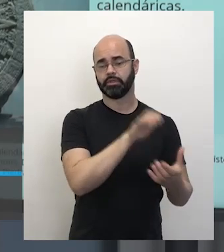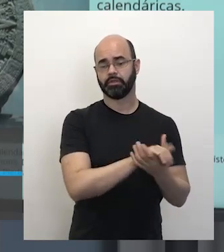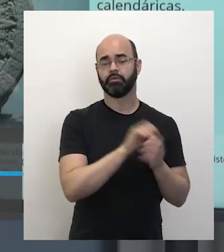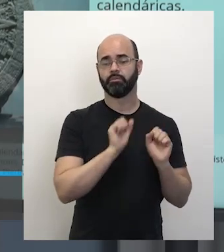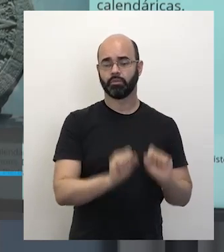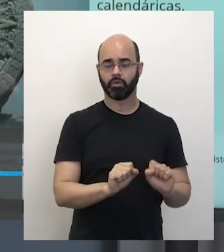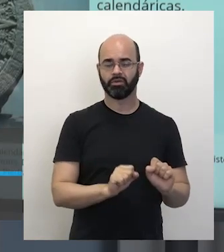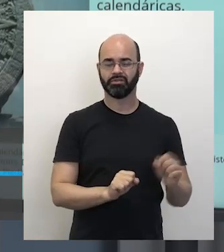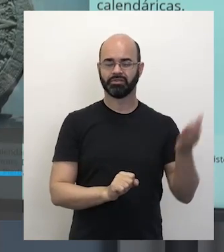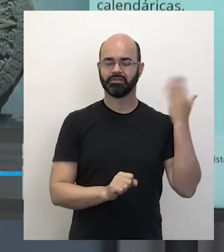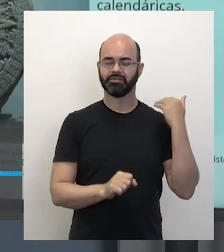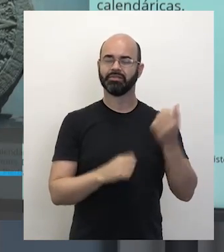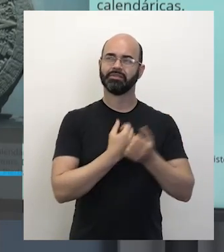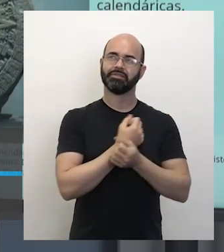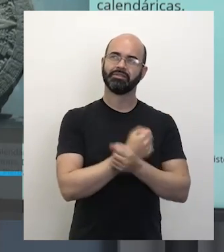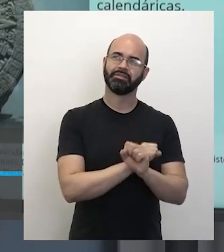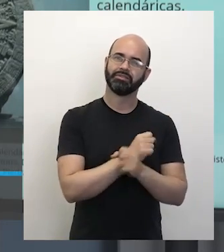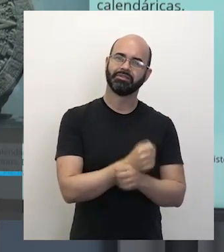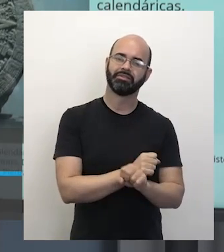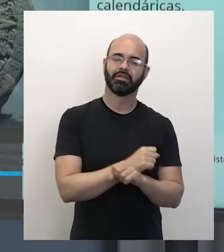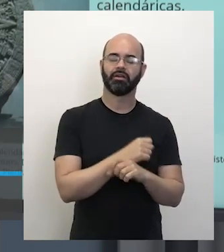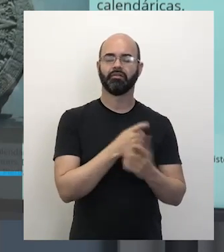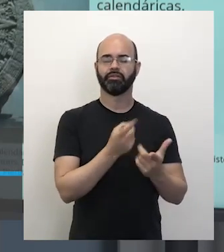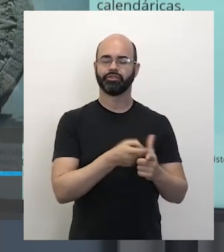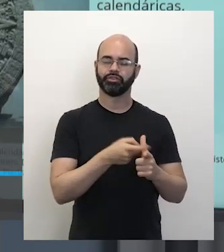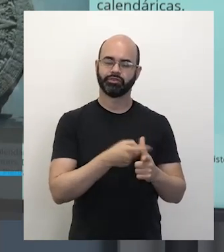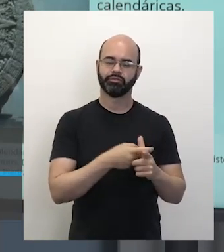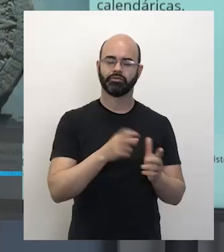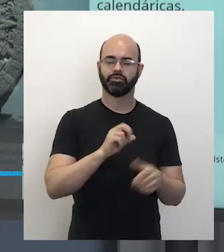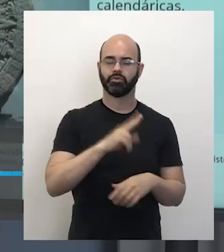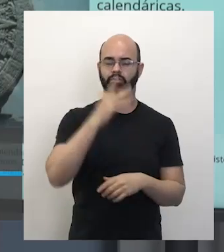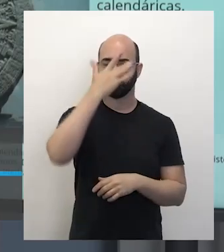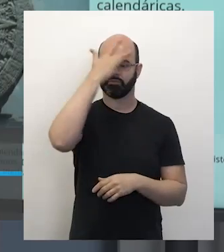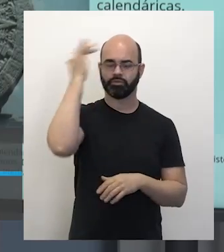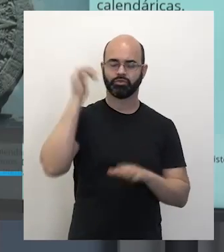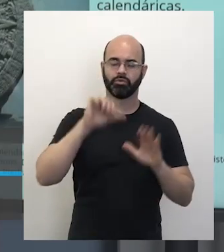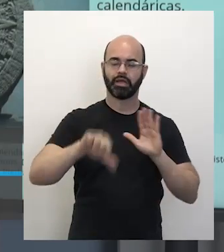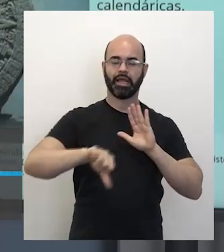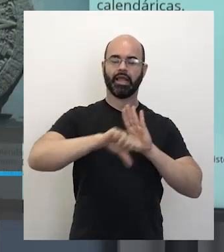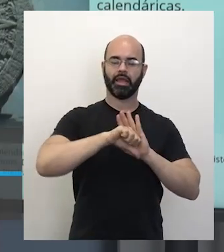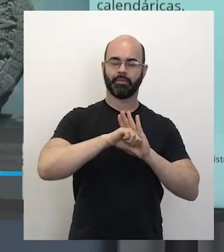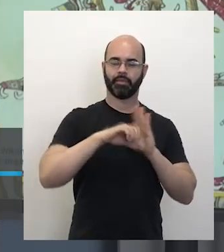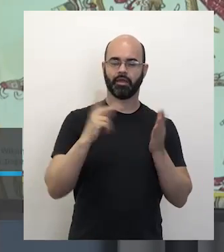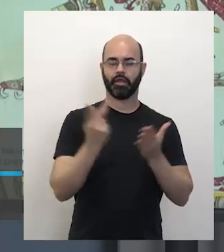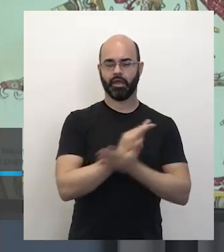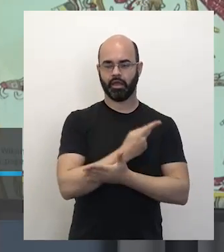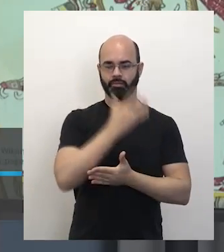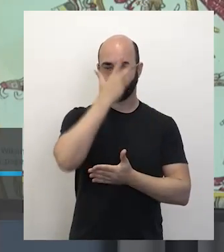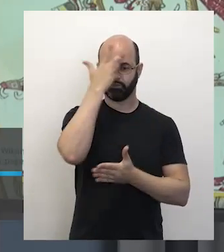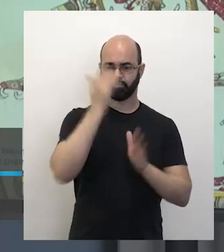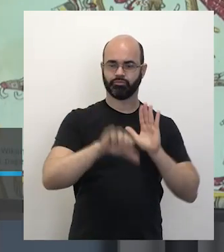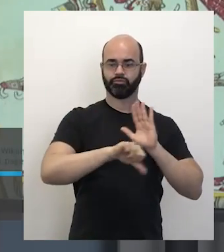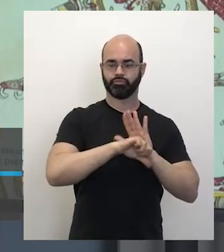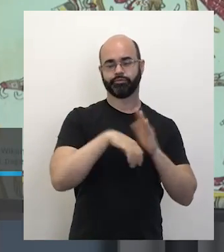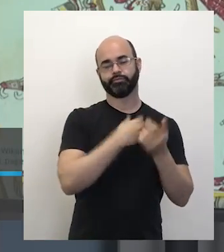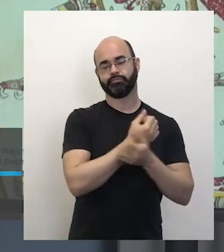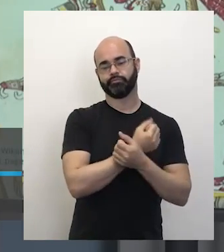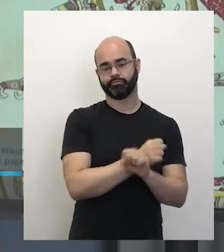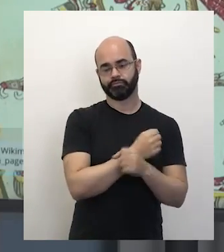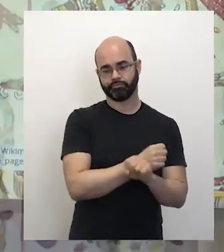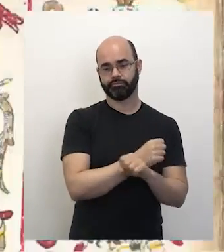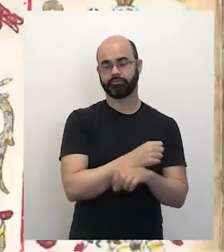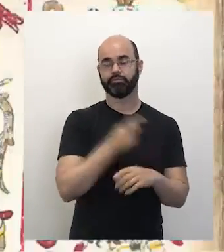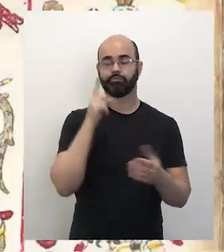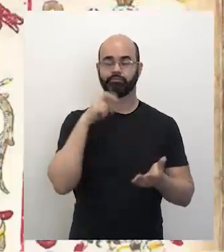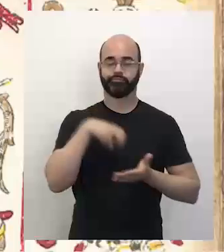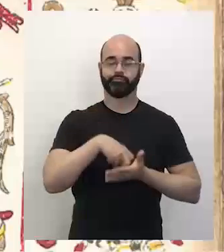o escravo era geralmente por dívida, ou algum criminoso que acabou ali sendo escravizado para pagar suas penas. Trouxe essa